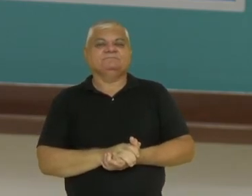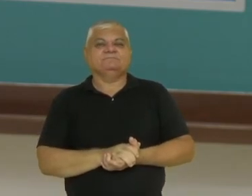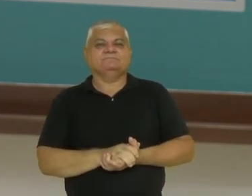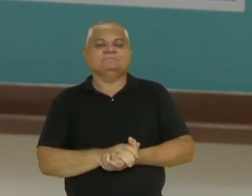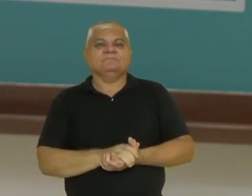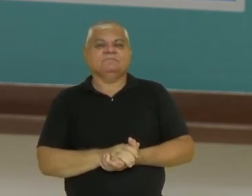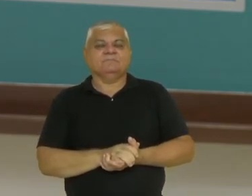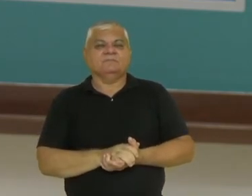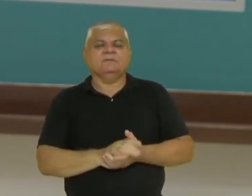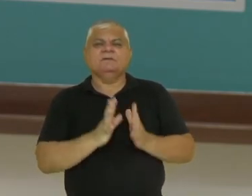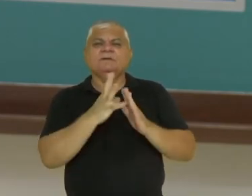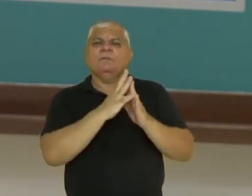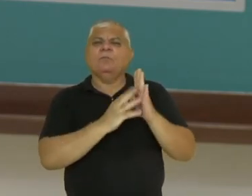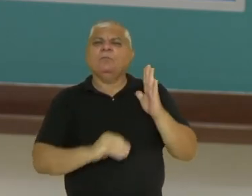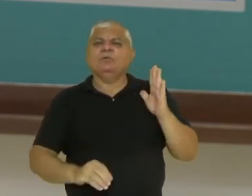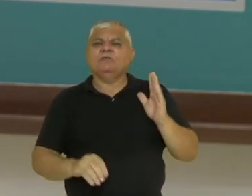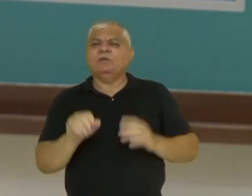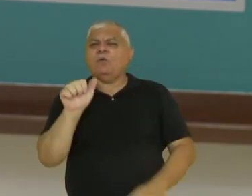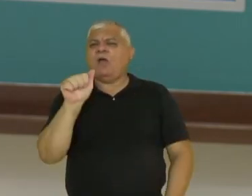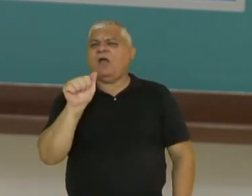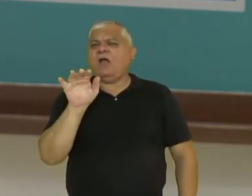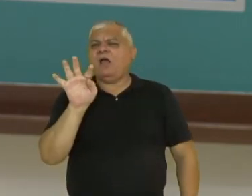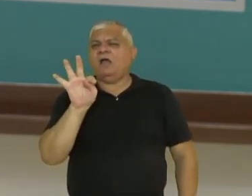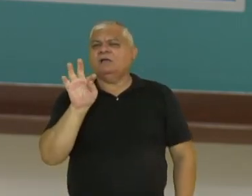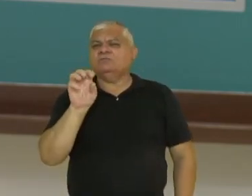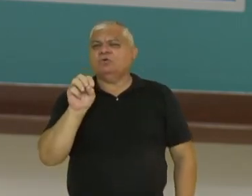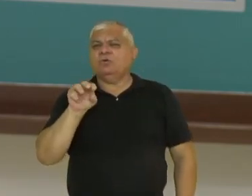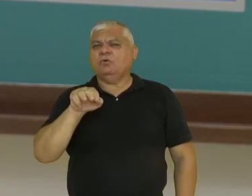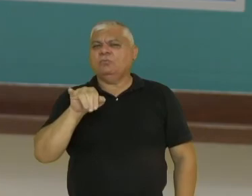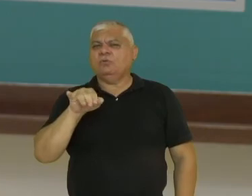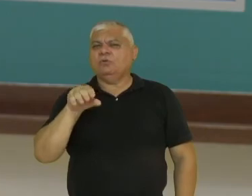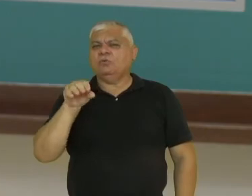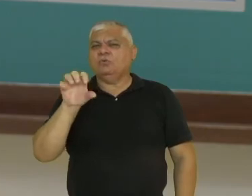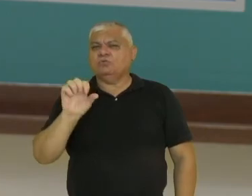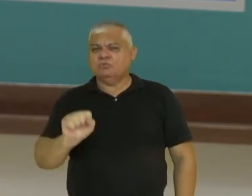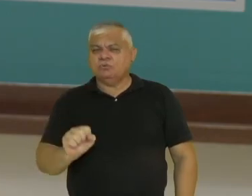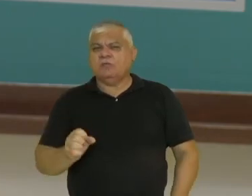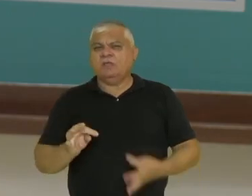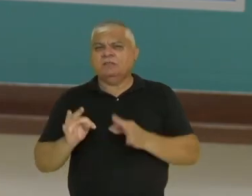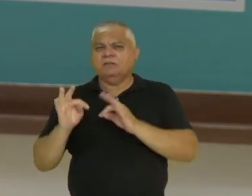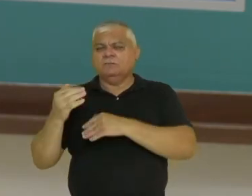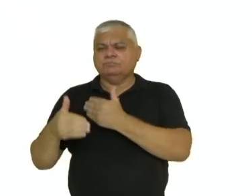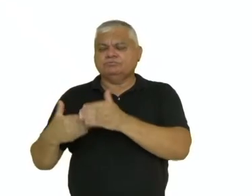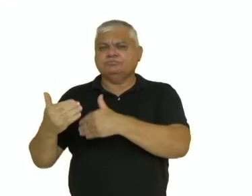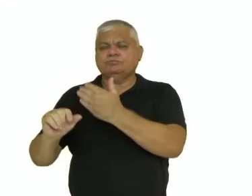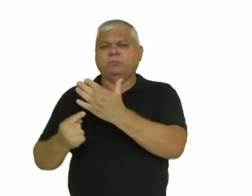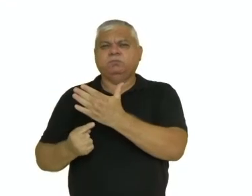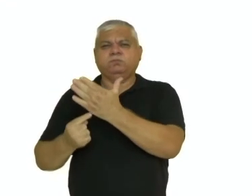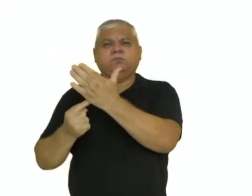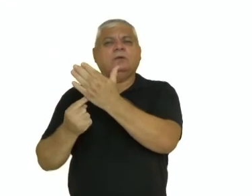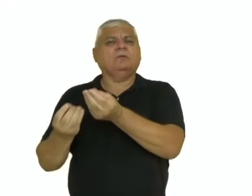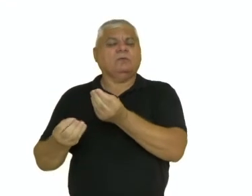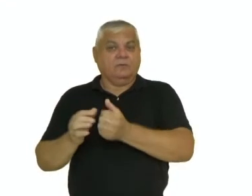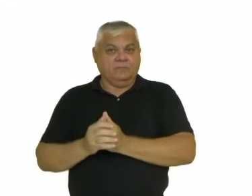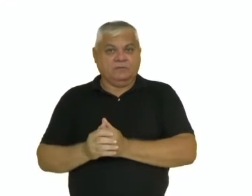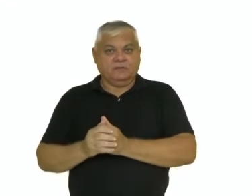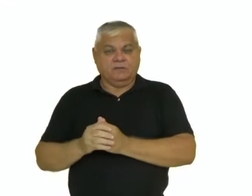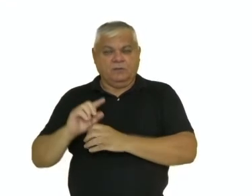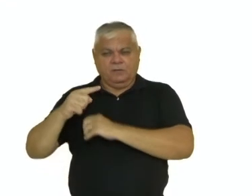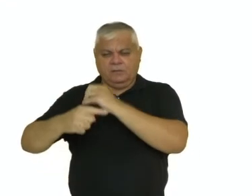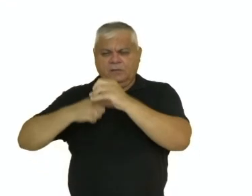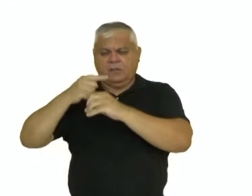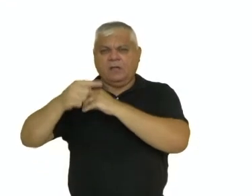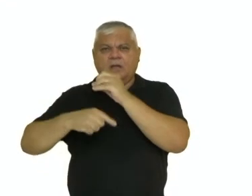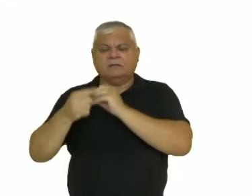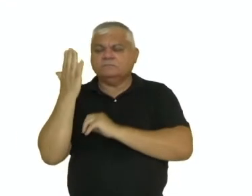Agora vamos falar um pouquinho sobre modelos atômicos e o desenvolvimento da tecnologia. Então o átomo é uma entidade tão minúscula